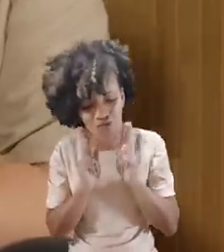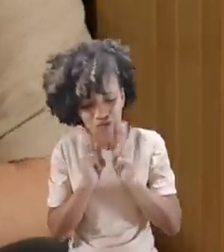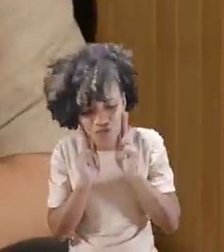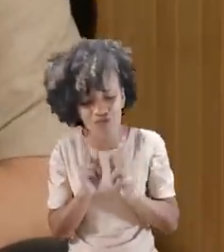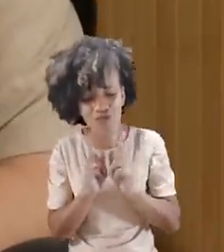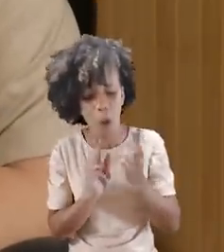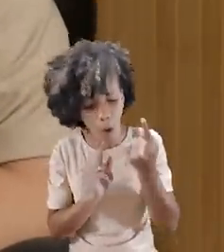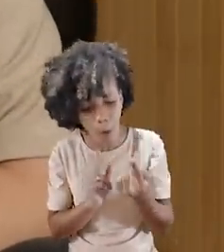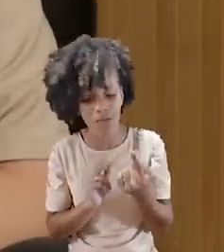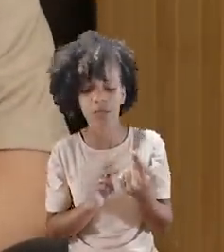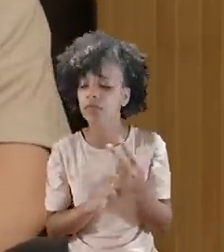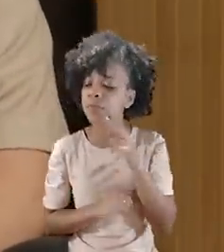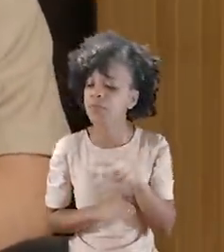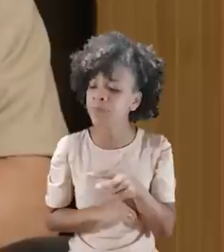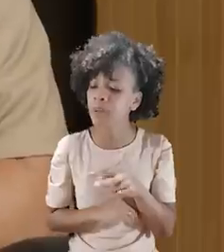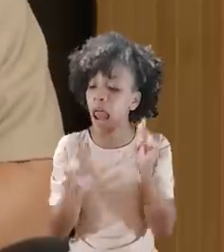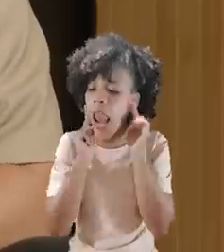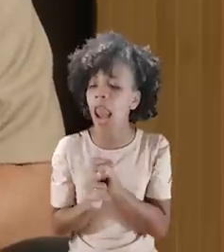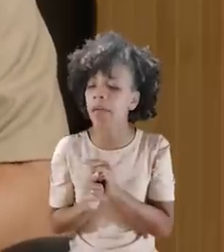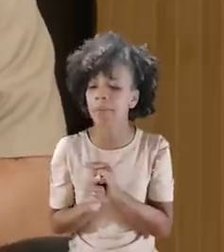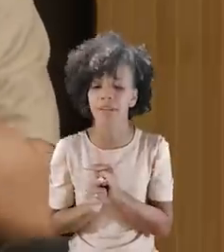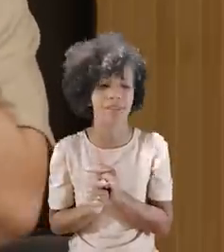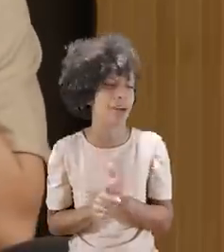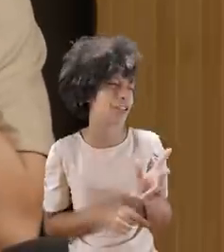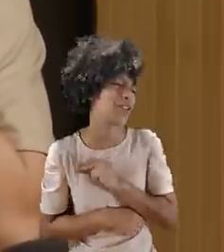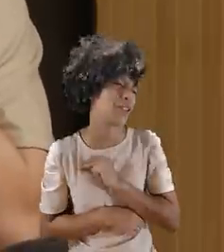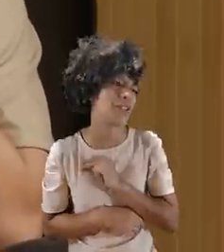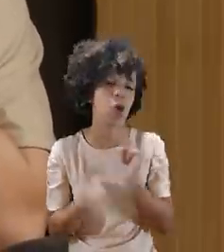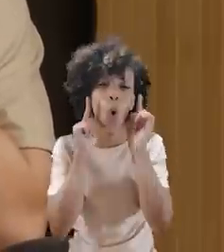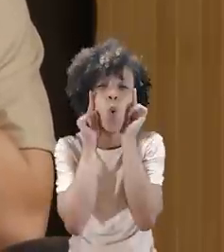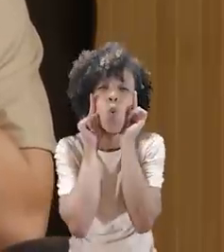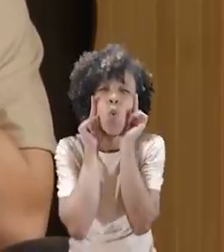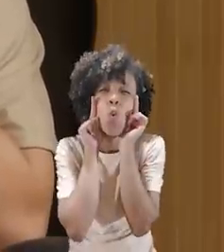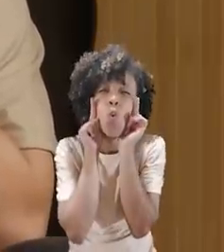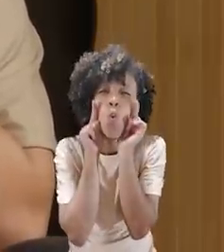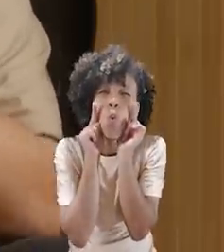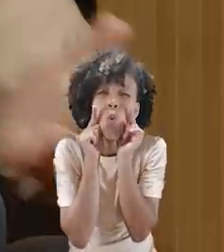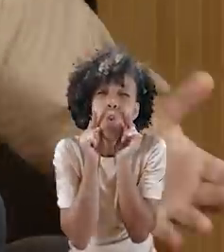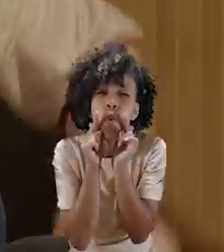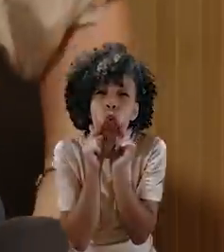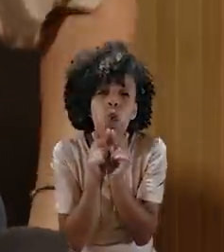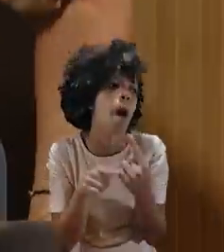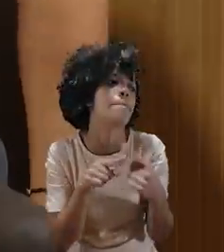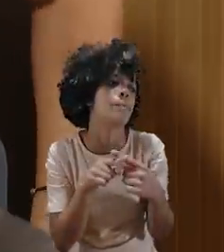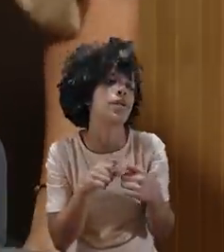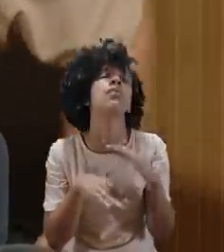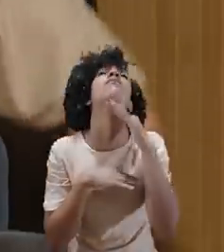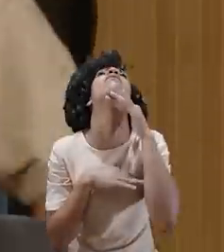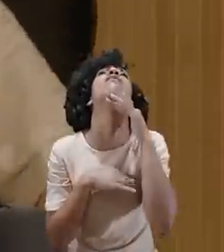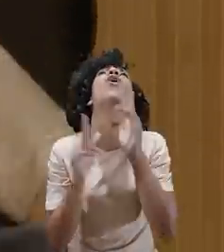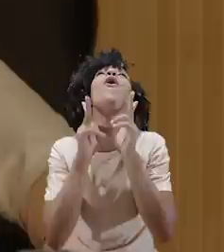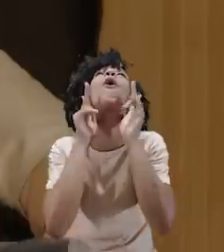aqui um e limpa o tá hora que eu limpei a casa assim lá então agora que tá deitado né